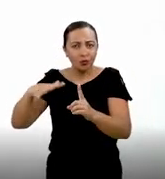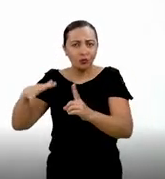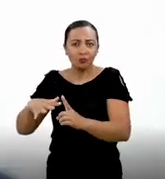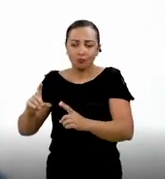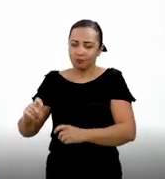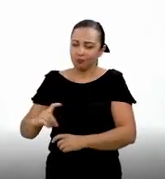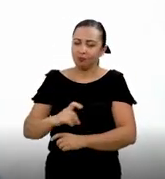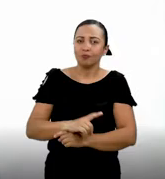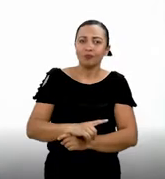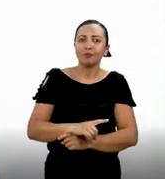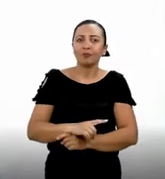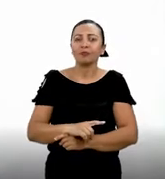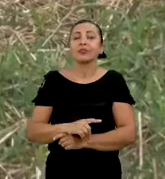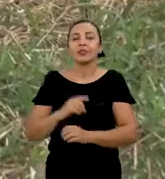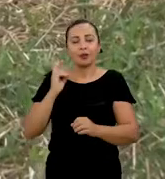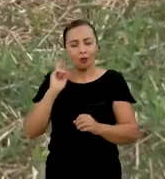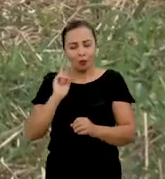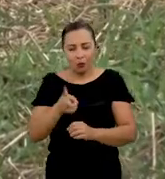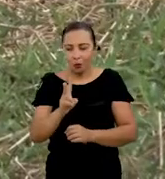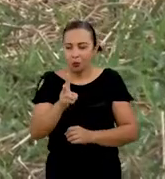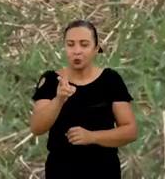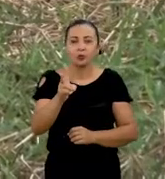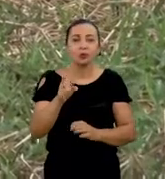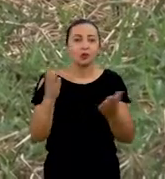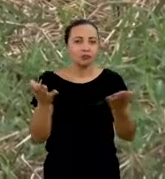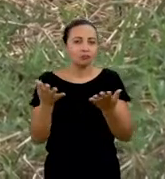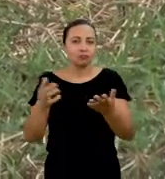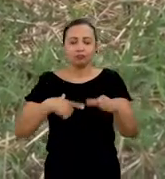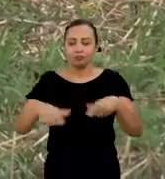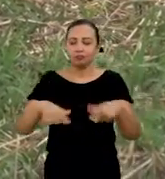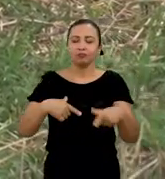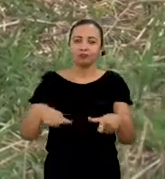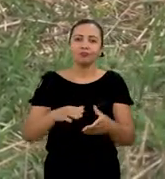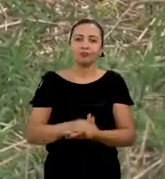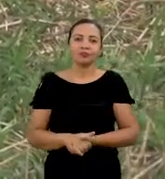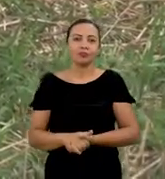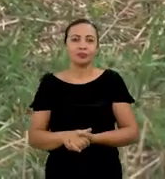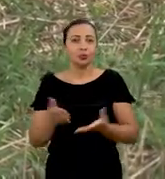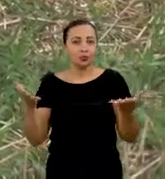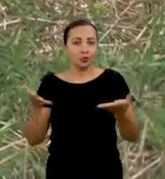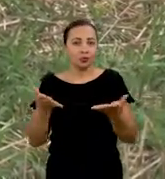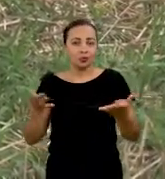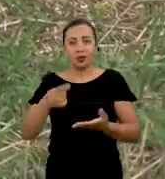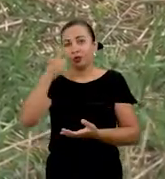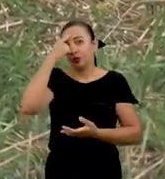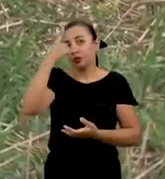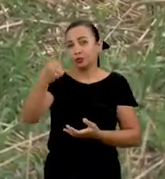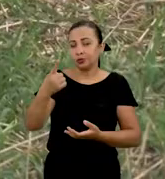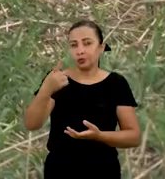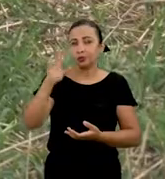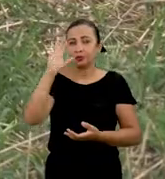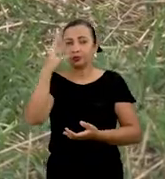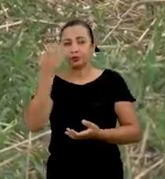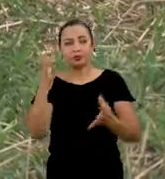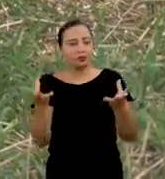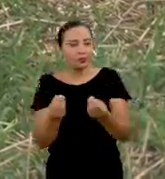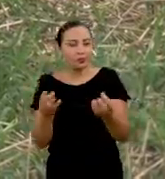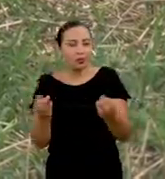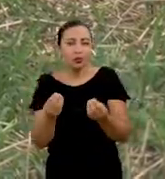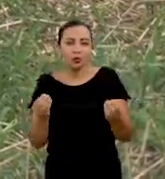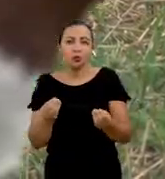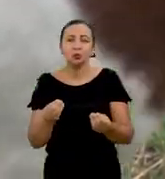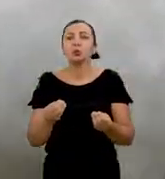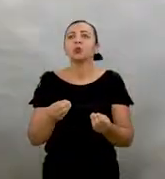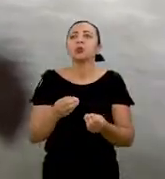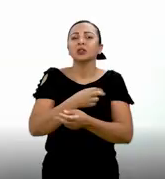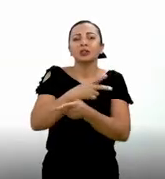agora no trabalho hoje em dia acontece muito fenômeno né da Resistência